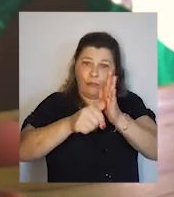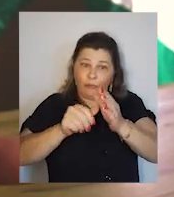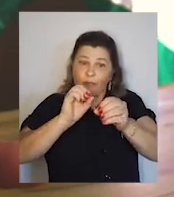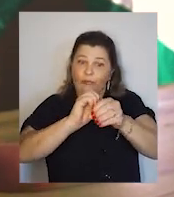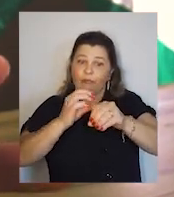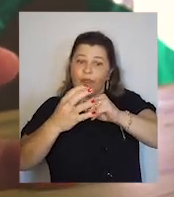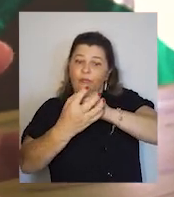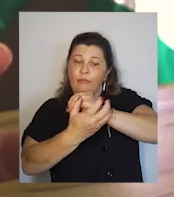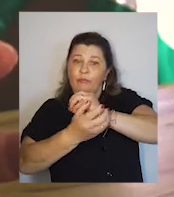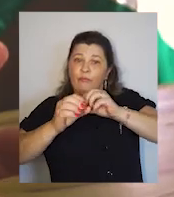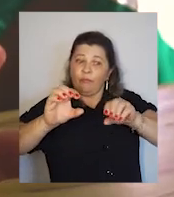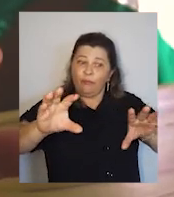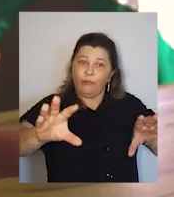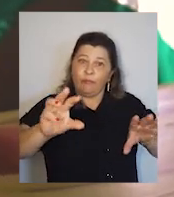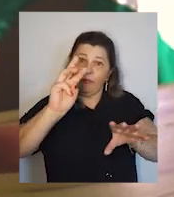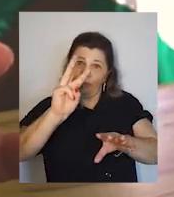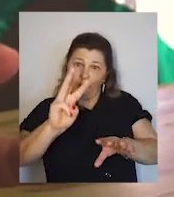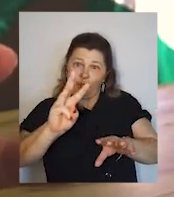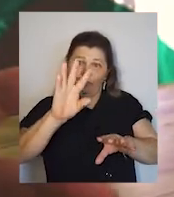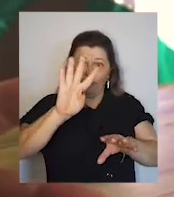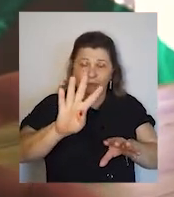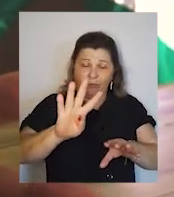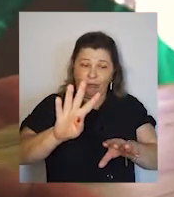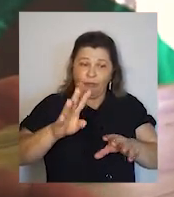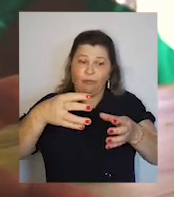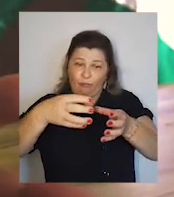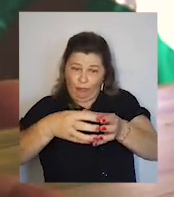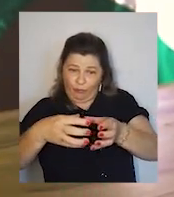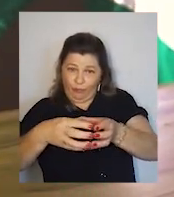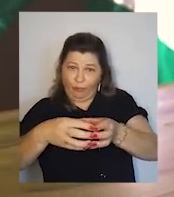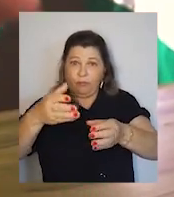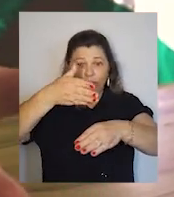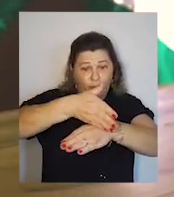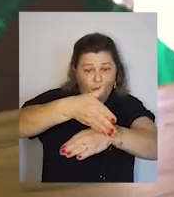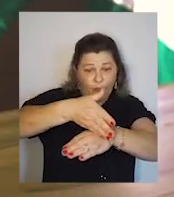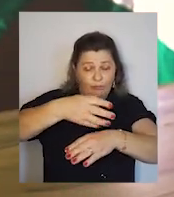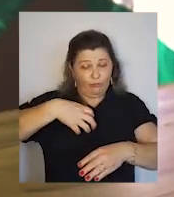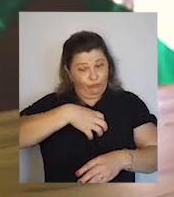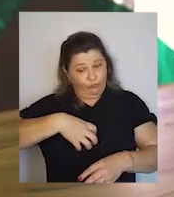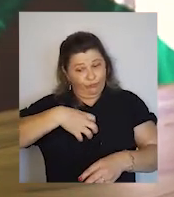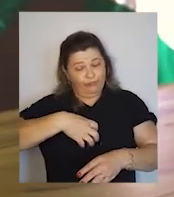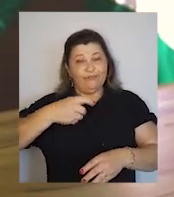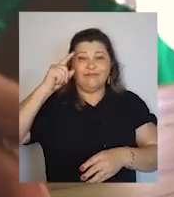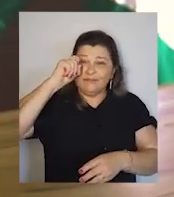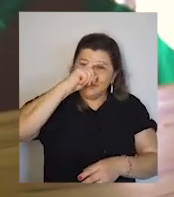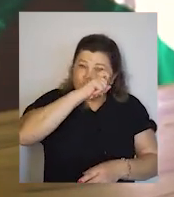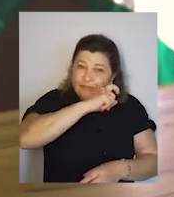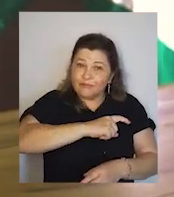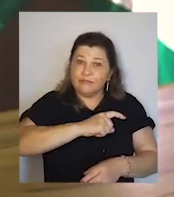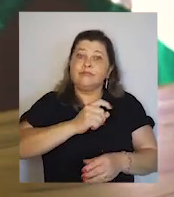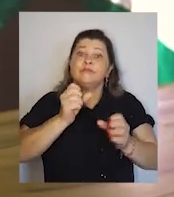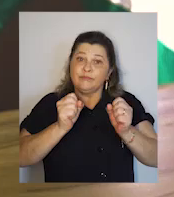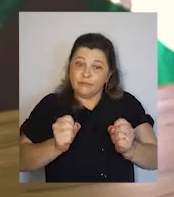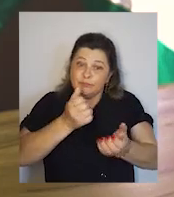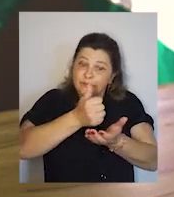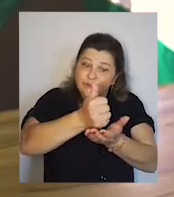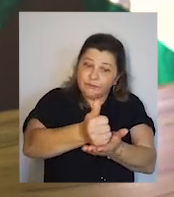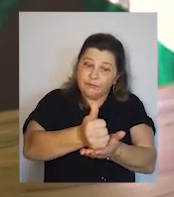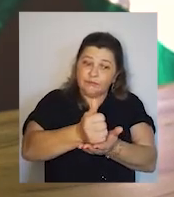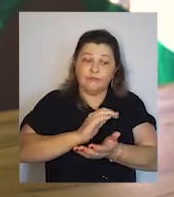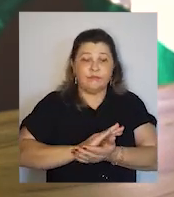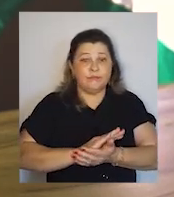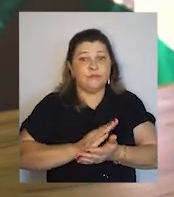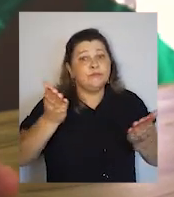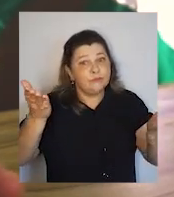com apenas 3 ou 4 componentes que sentiram essa dificuldade e que a gente pôde apoiar.